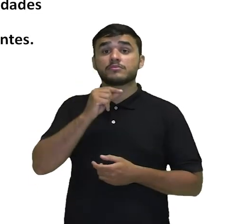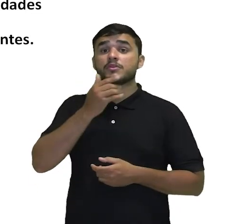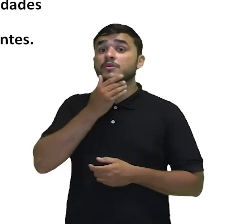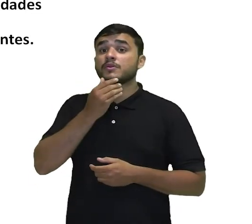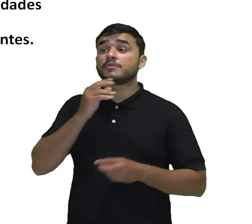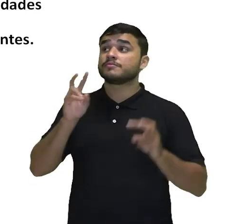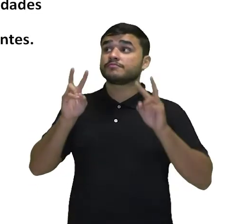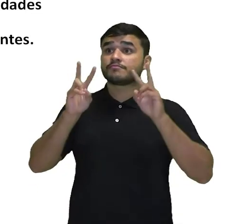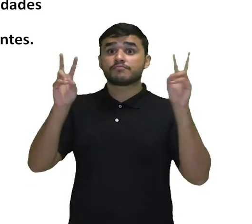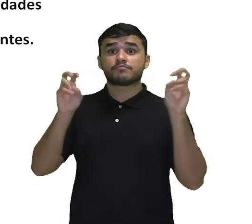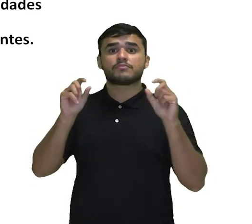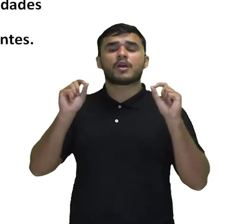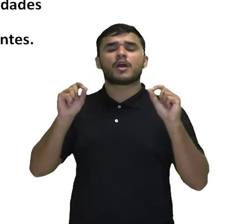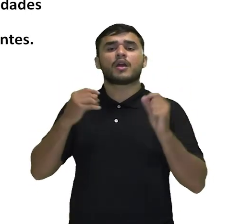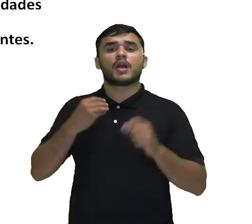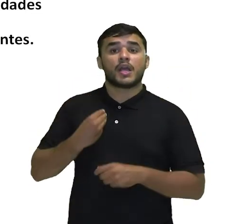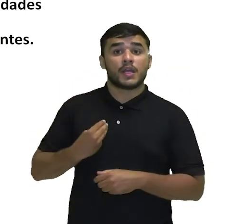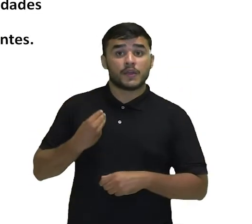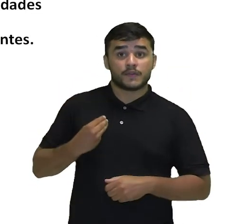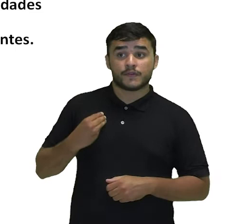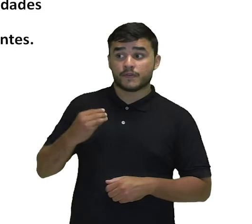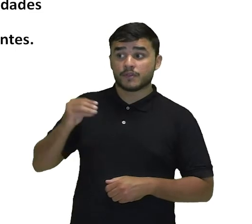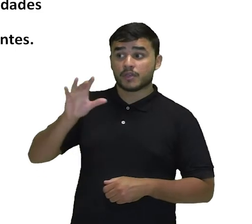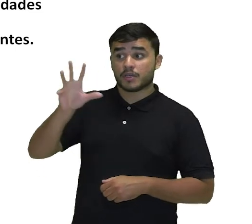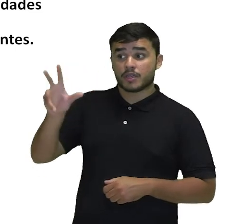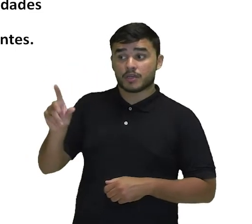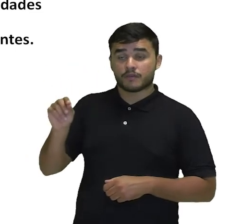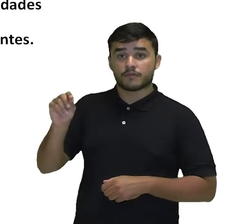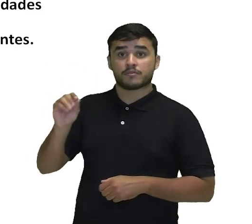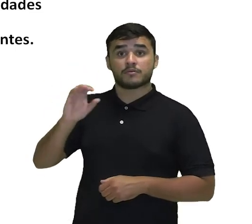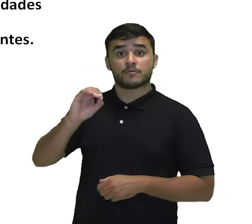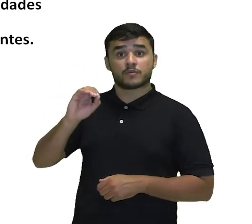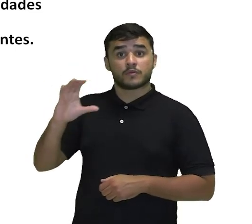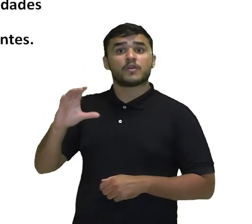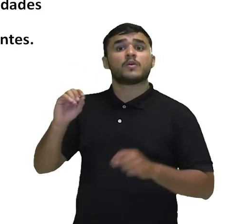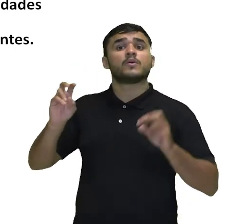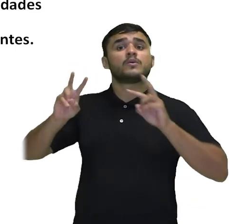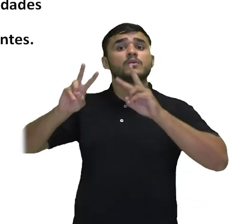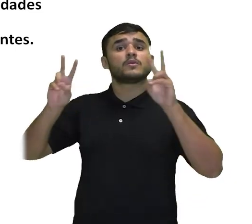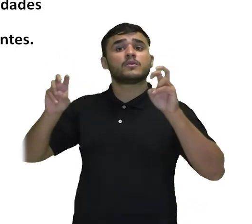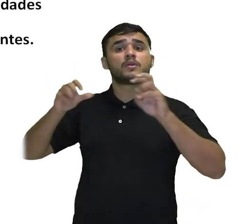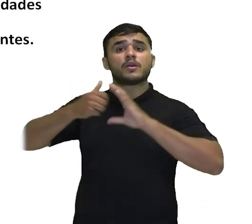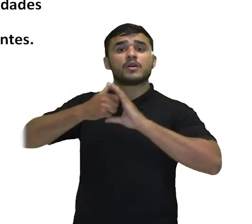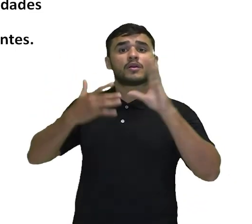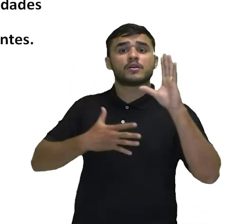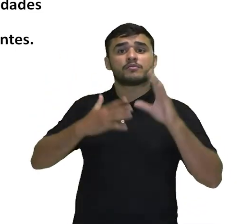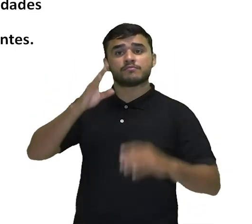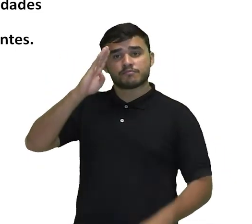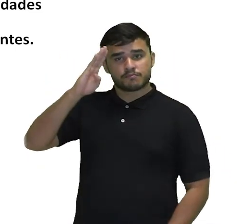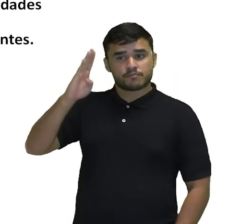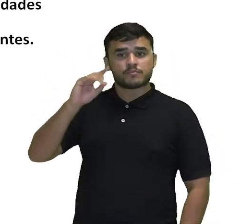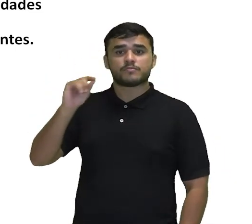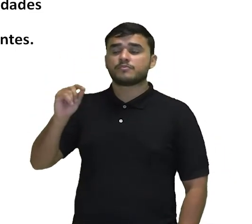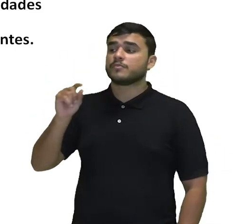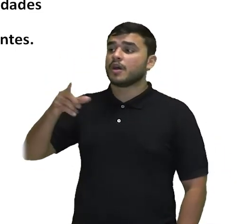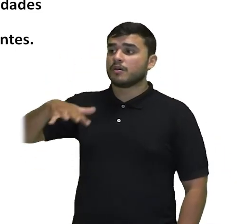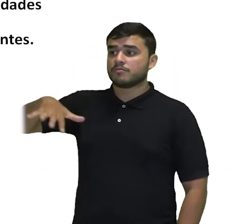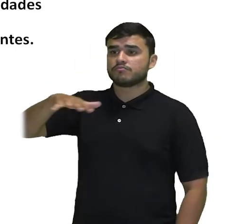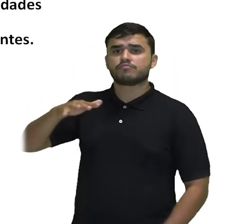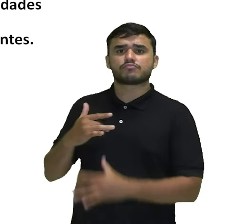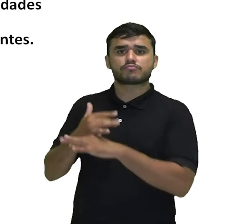sobre a vida social da África Ocidental pode ser relacionada a uma característica marcante das cidades no